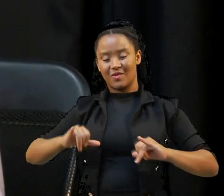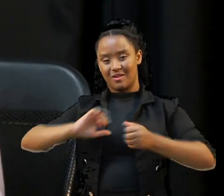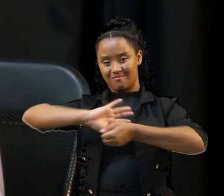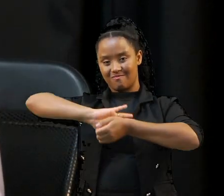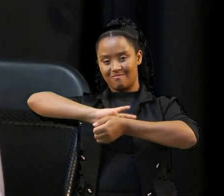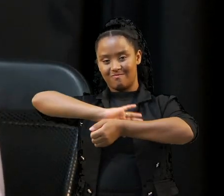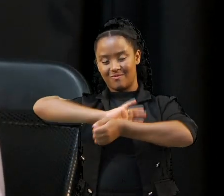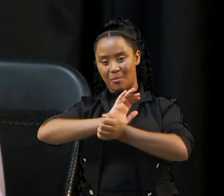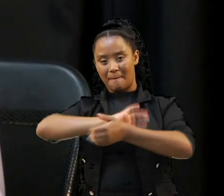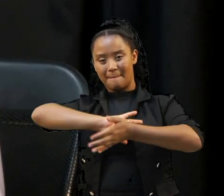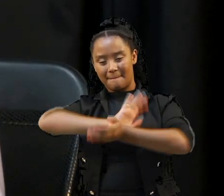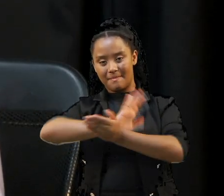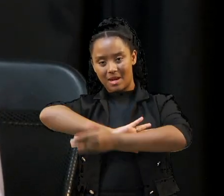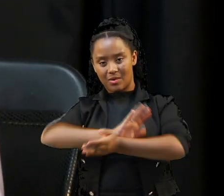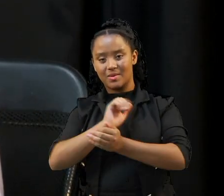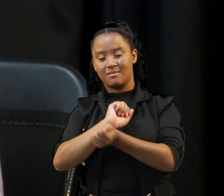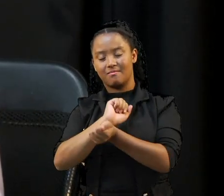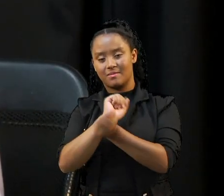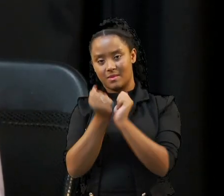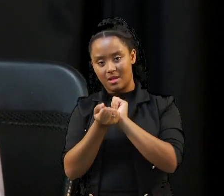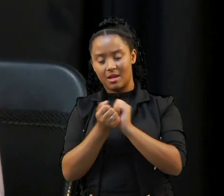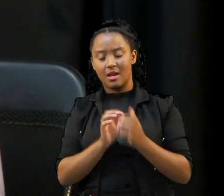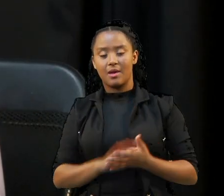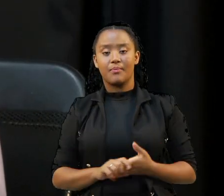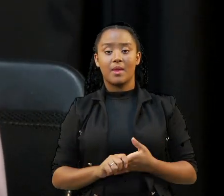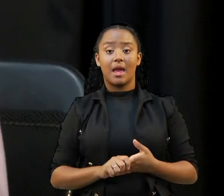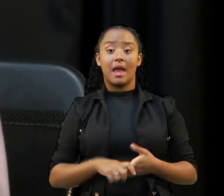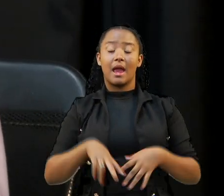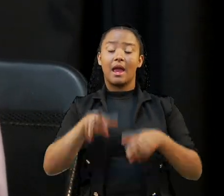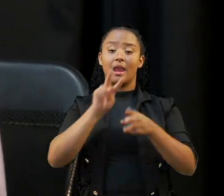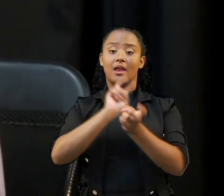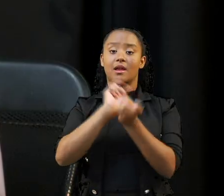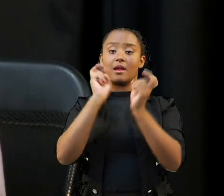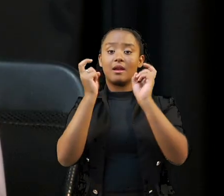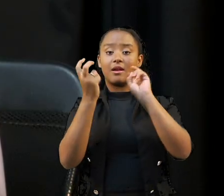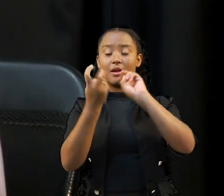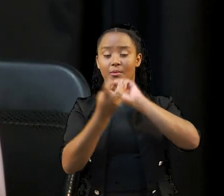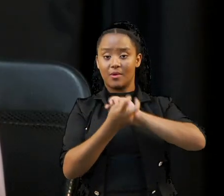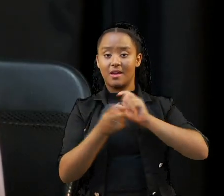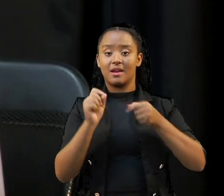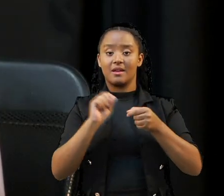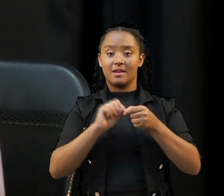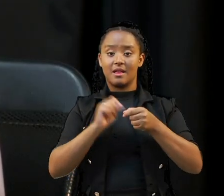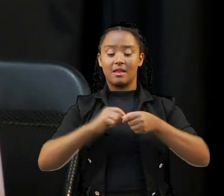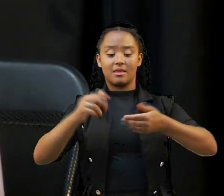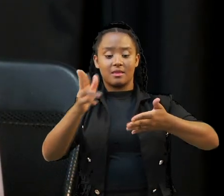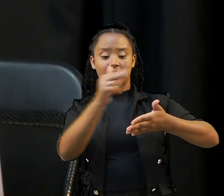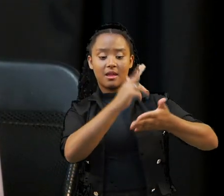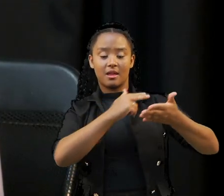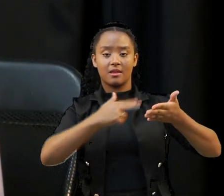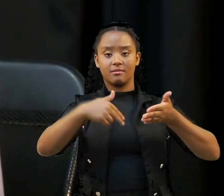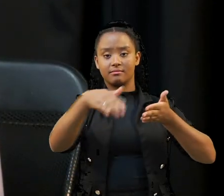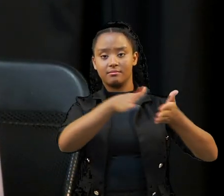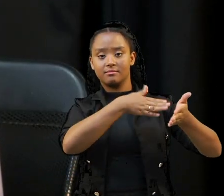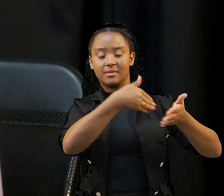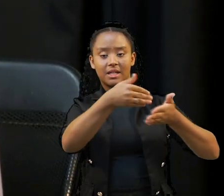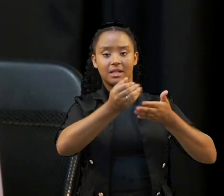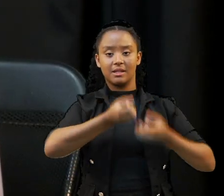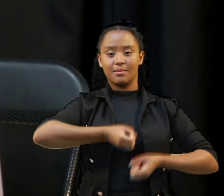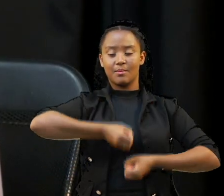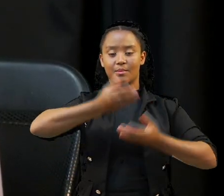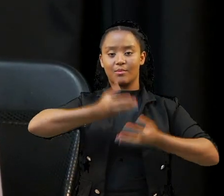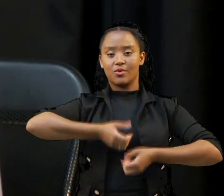capoeira, toca vários instrumentos de percussão, desenha, pinta, faz poesia,